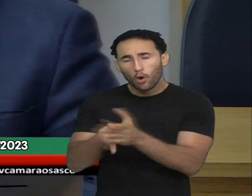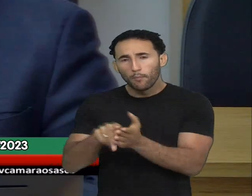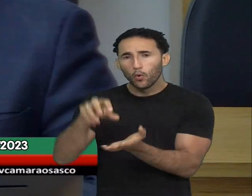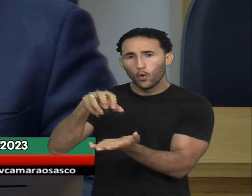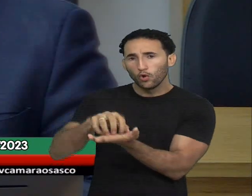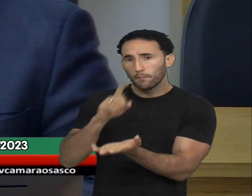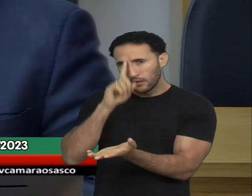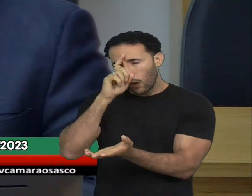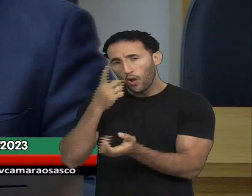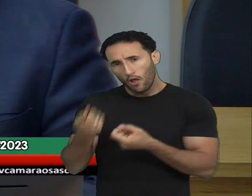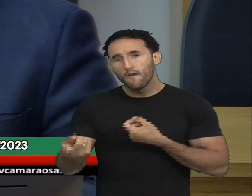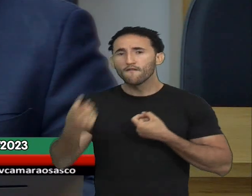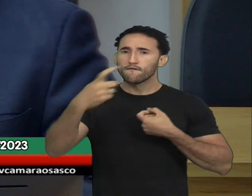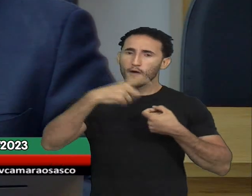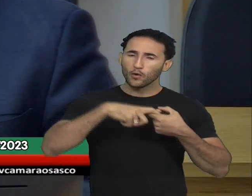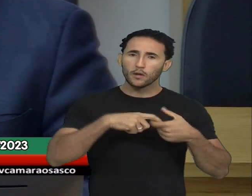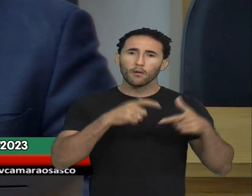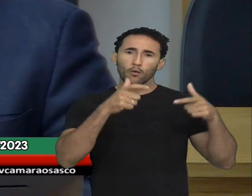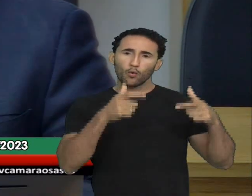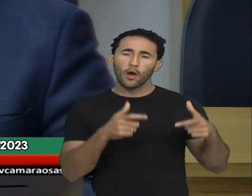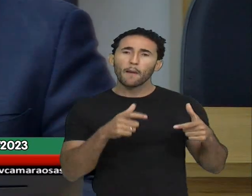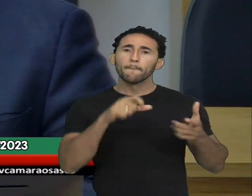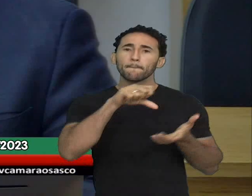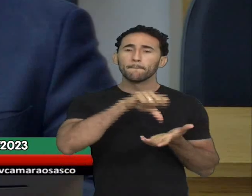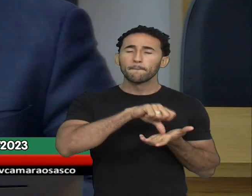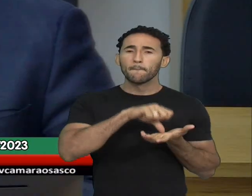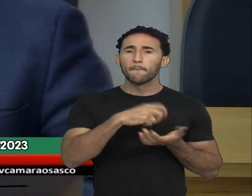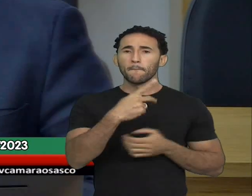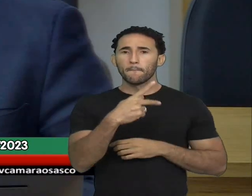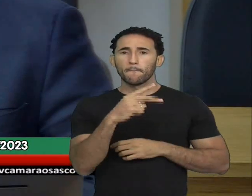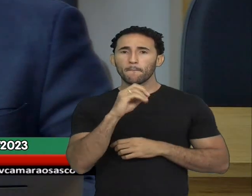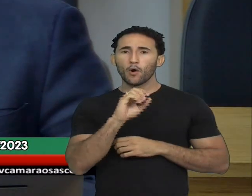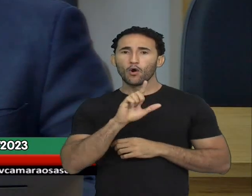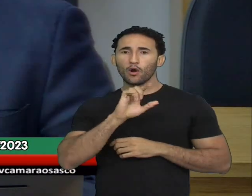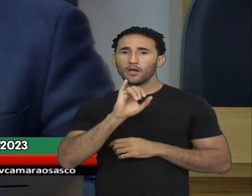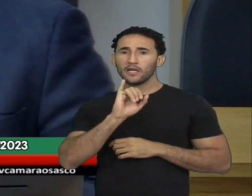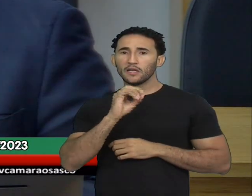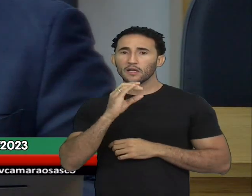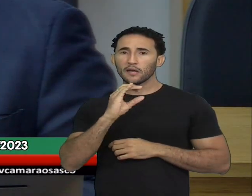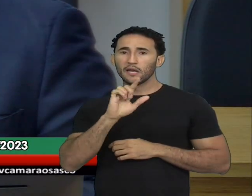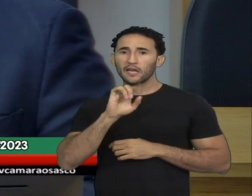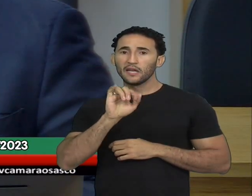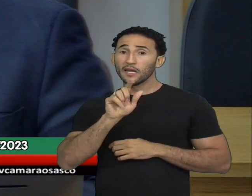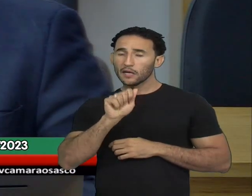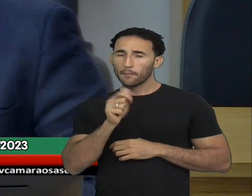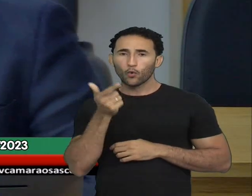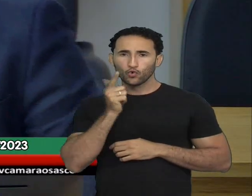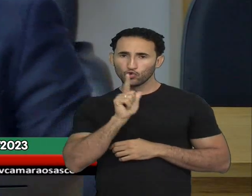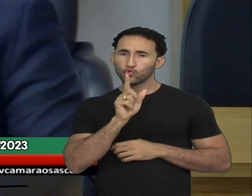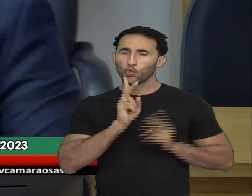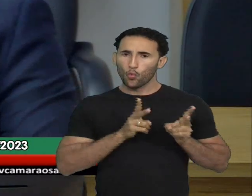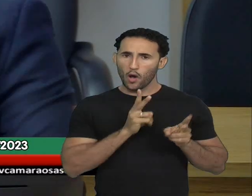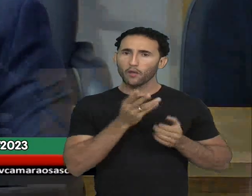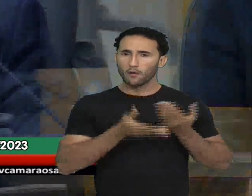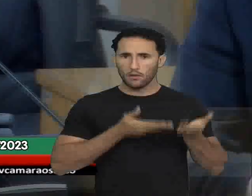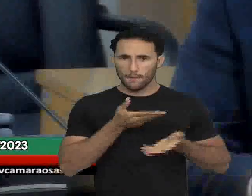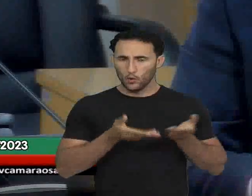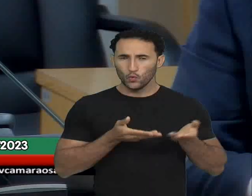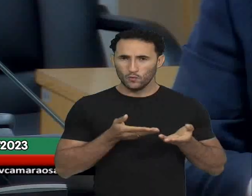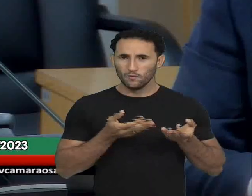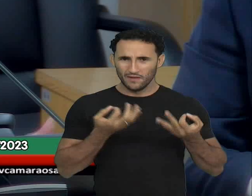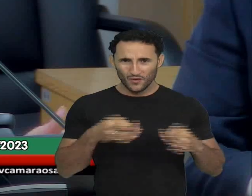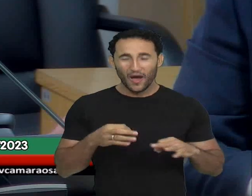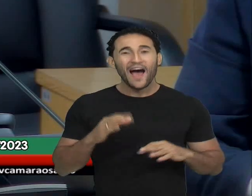para a rede, volta para a policlínica e para fazer o segmento dele, né? Entendi. Então,